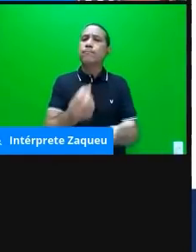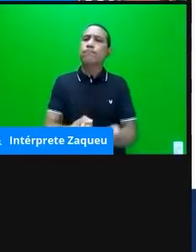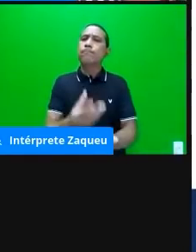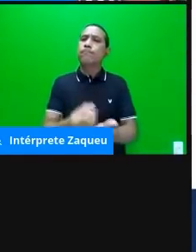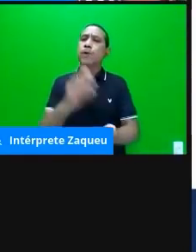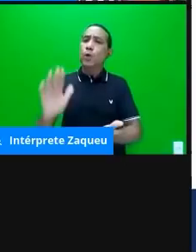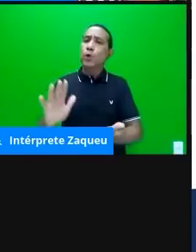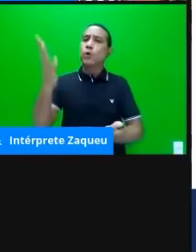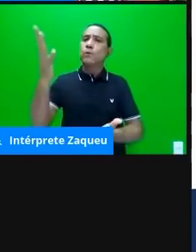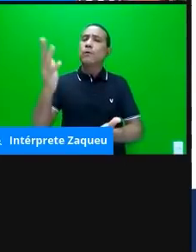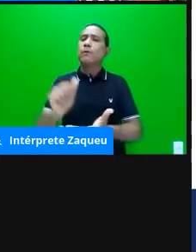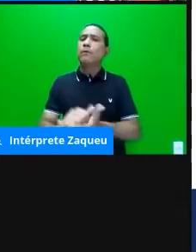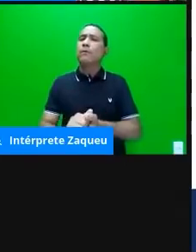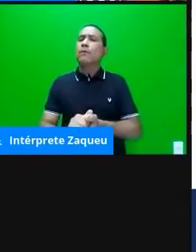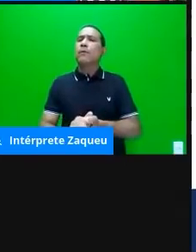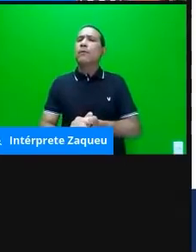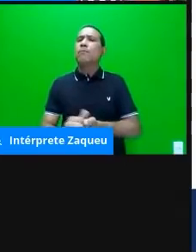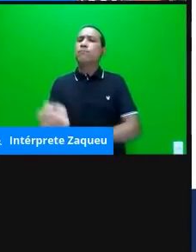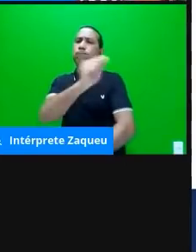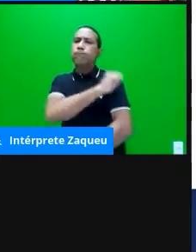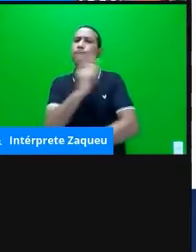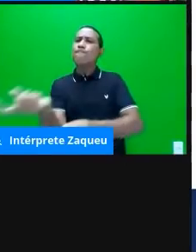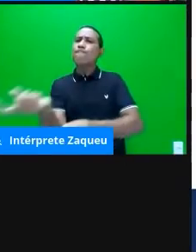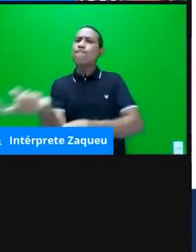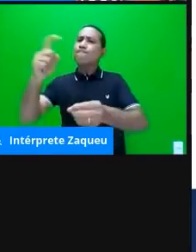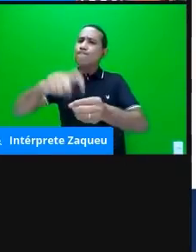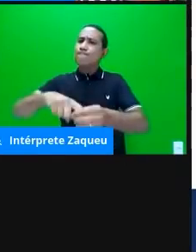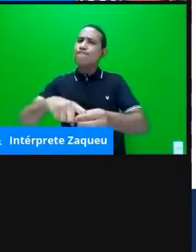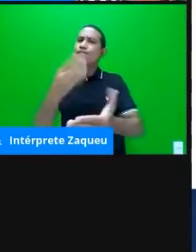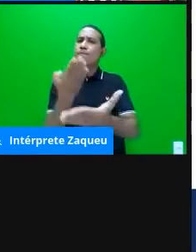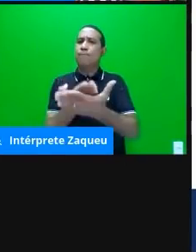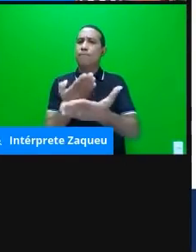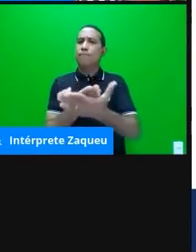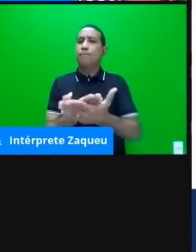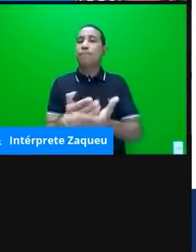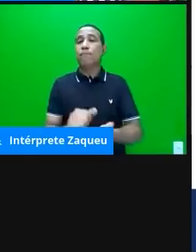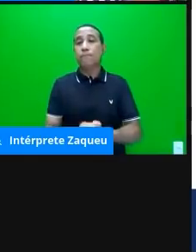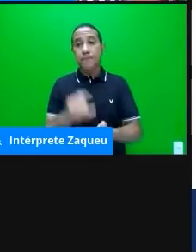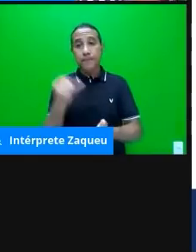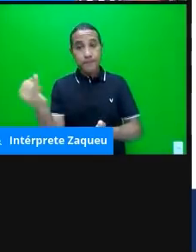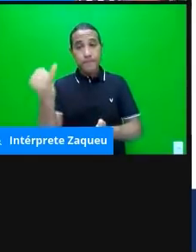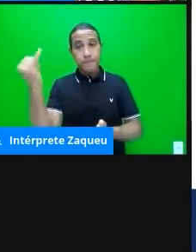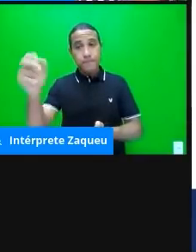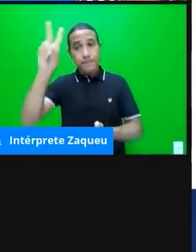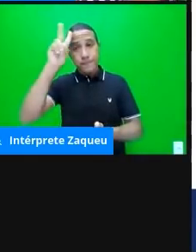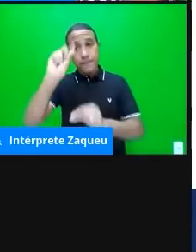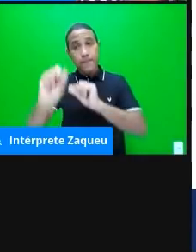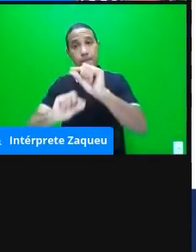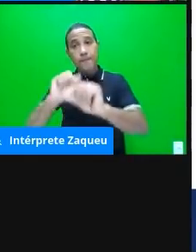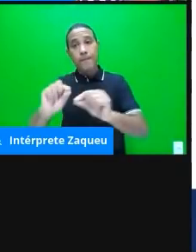quando o aluno voltar às aulas. Vale ressaltar que, embora o ensino da